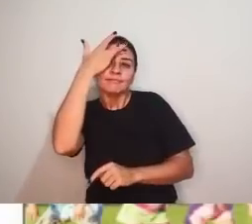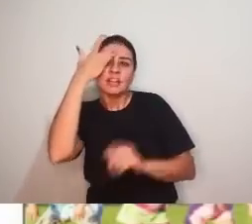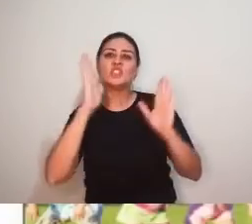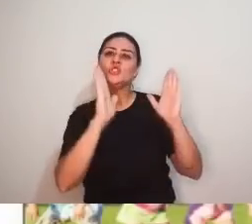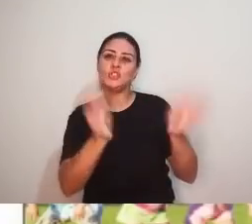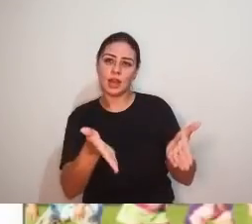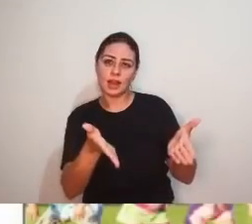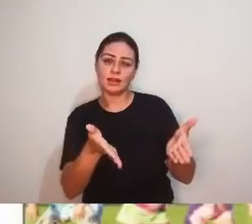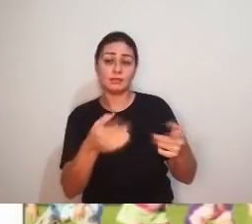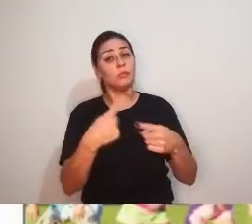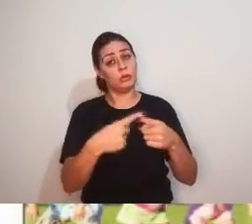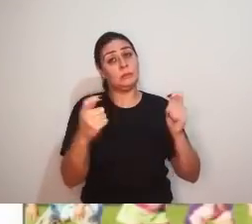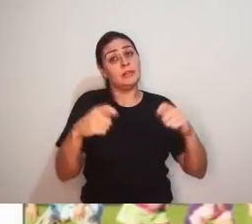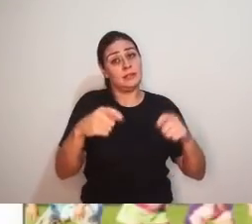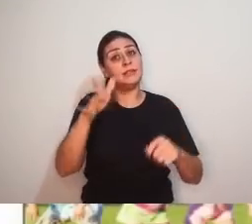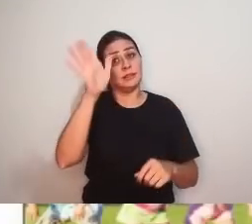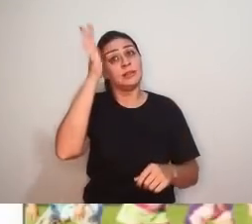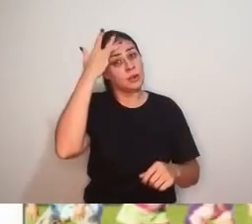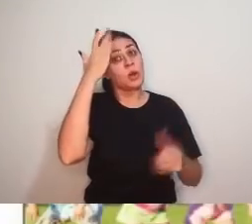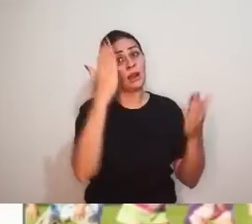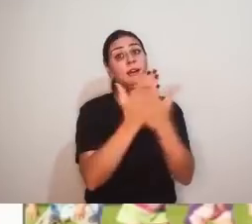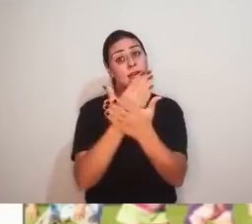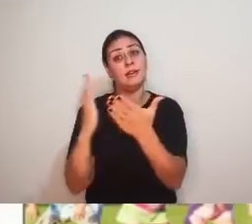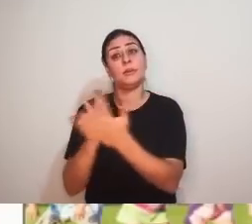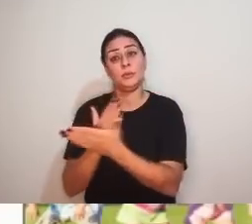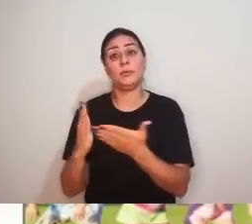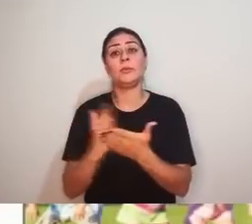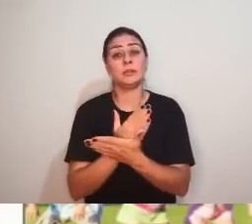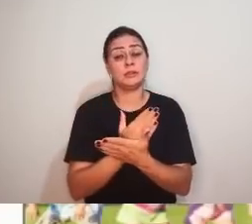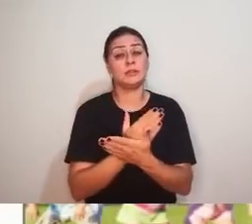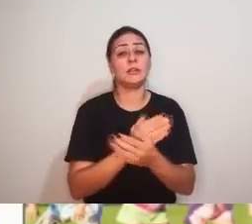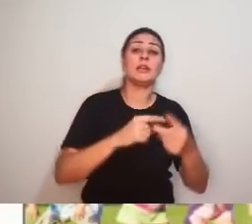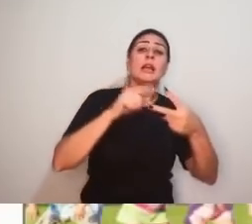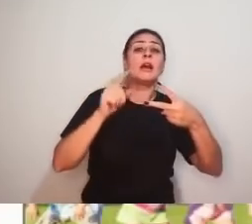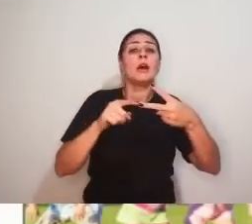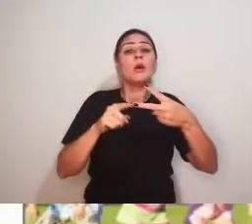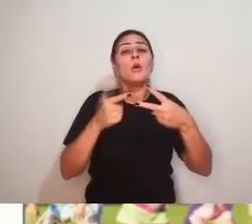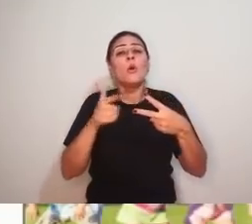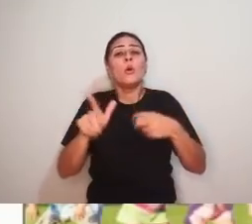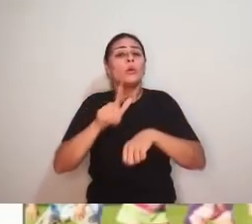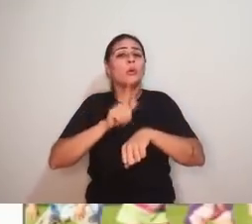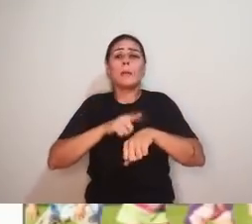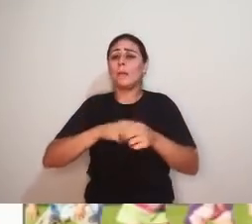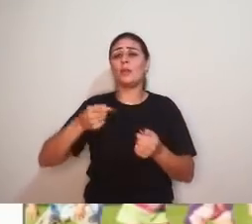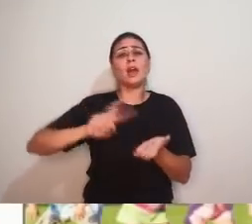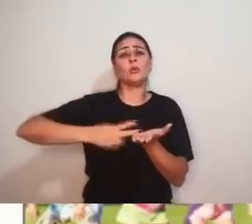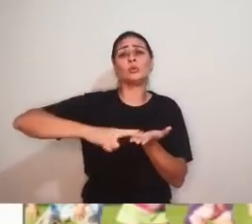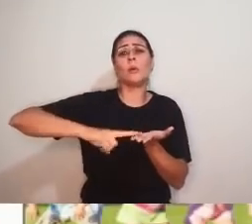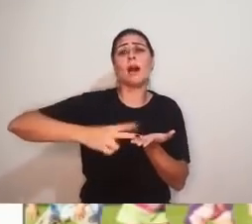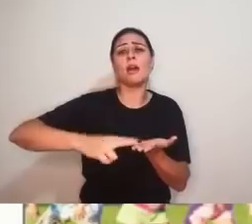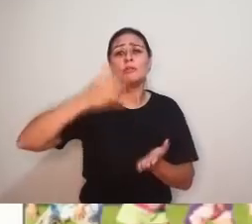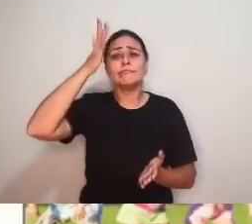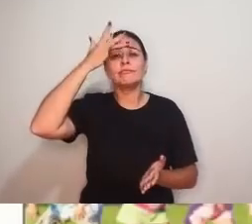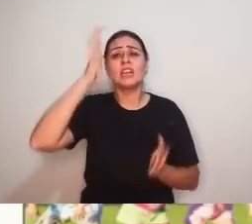reproduza algumas coisas que ele decorou, porque é necessário ele fazer isso em algumas questões, e haverá um momento em que